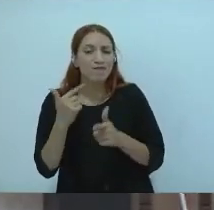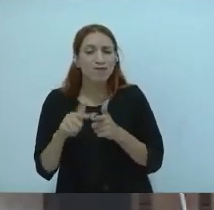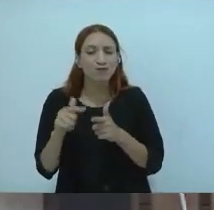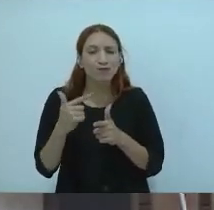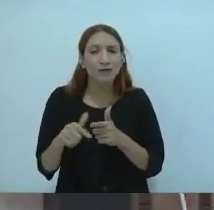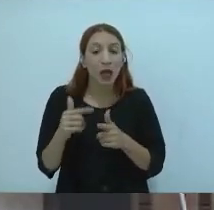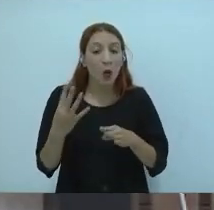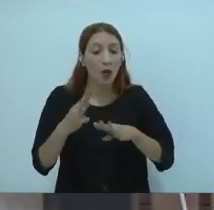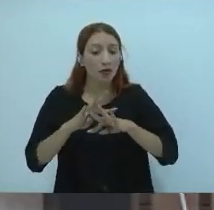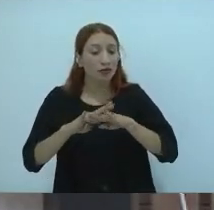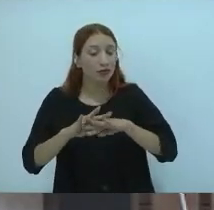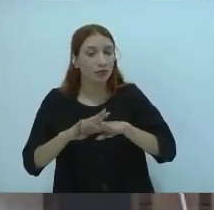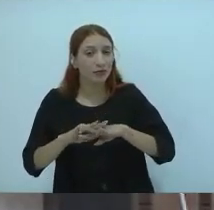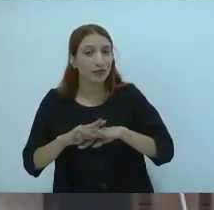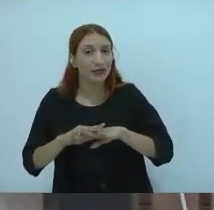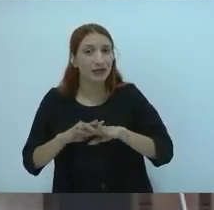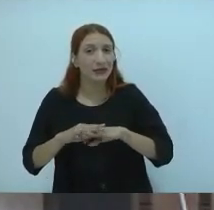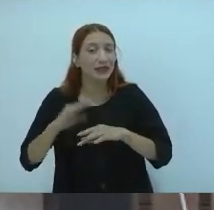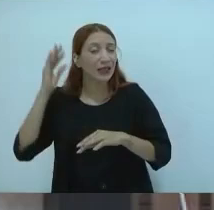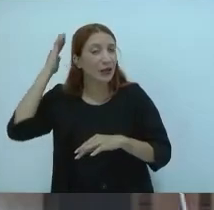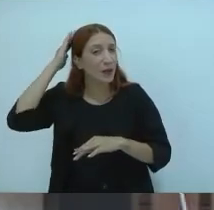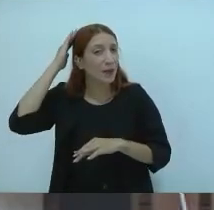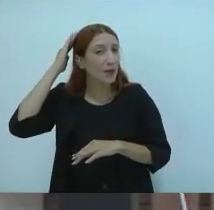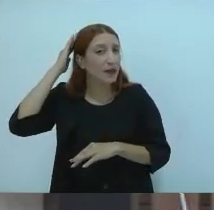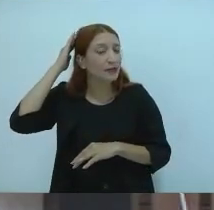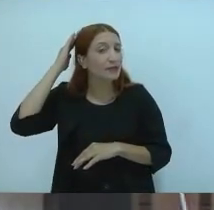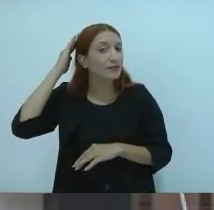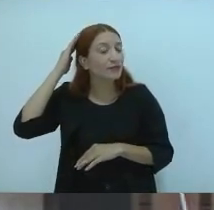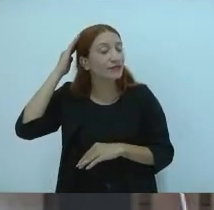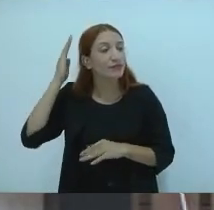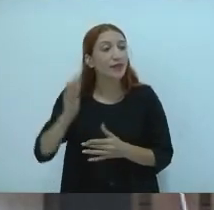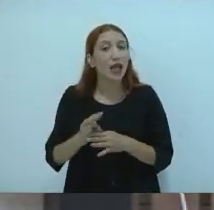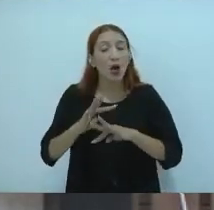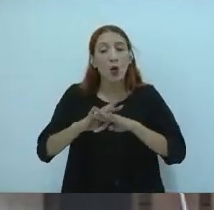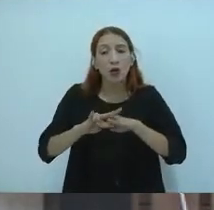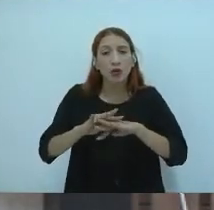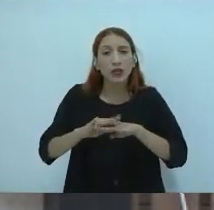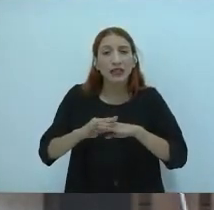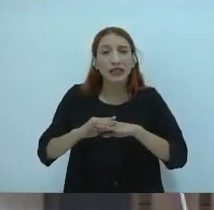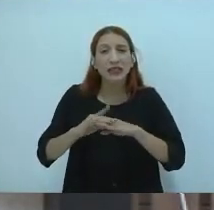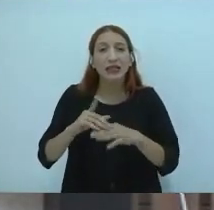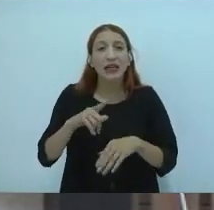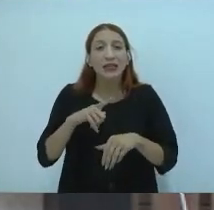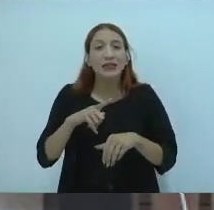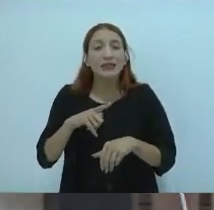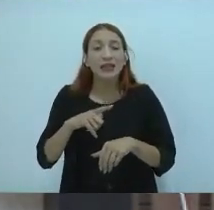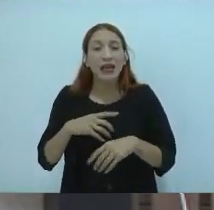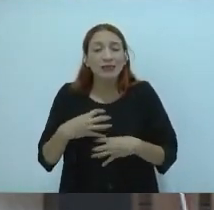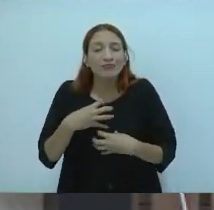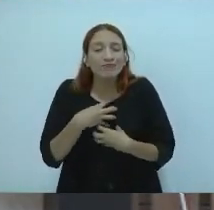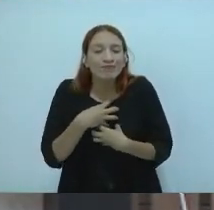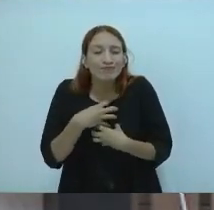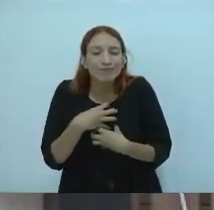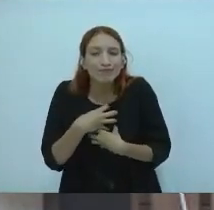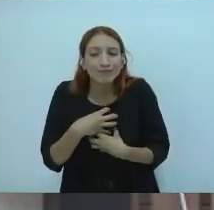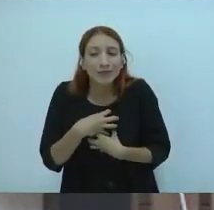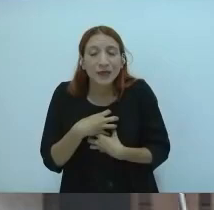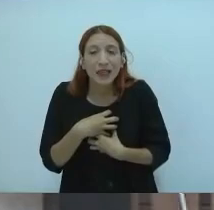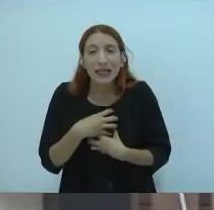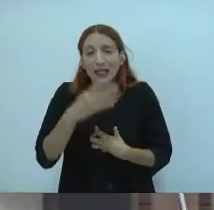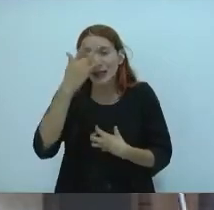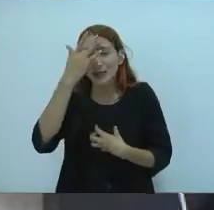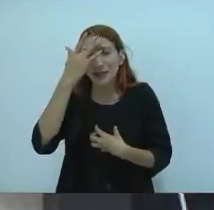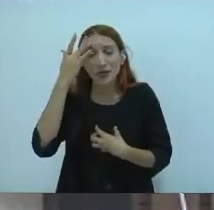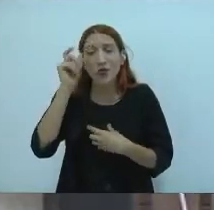é uma doença Justamente que existe no couro cabeludo é uma doença que passa de problemas emocionais e as pessoas perdem seus